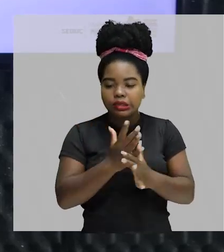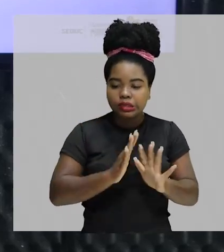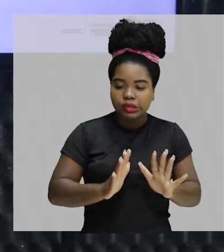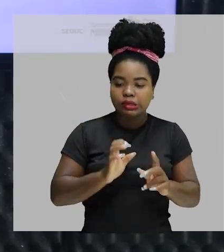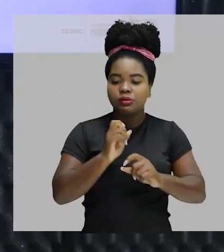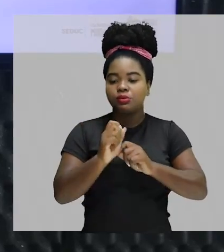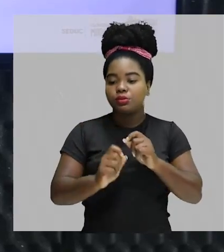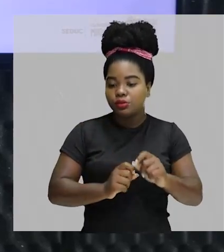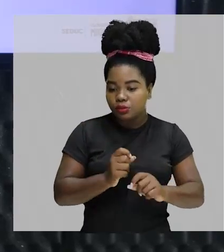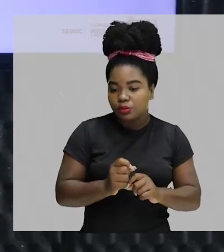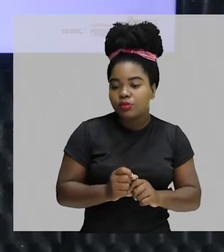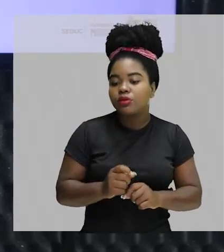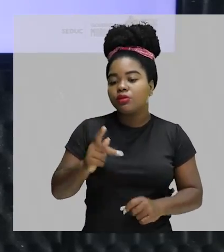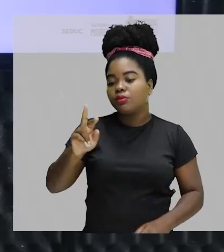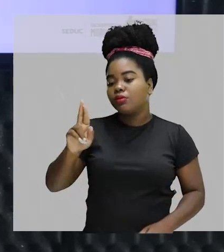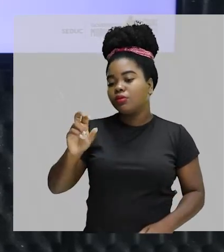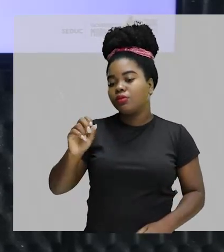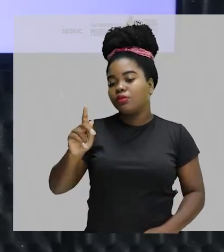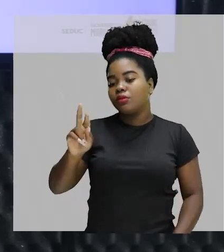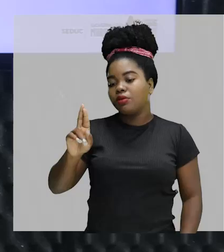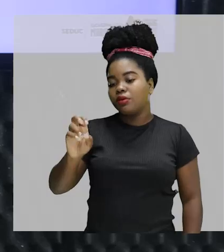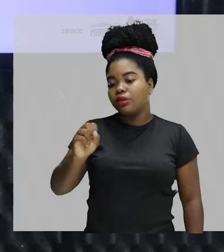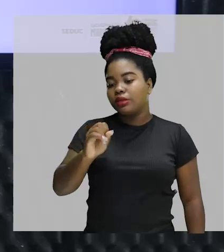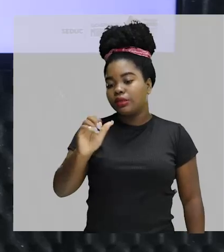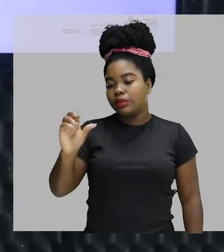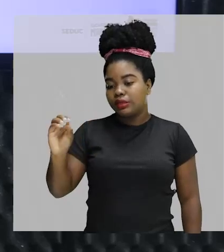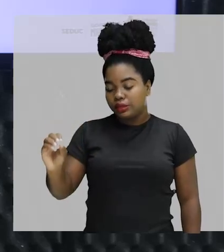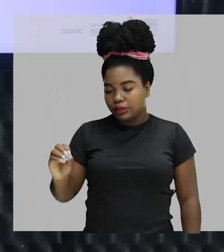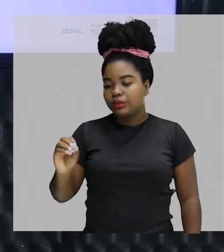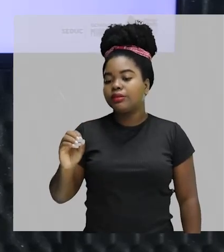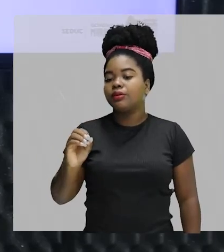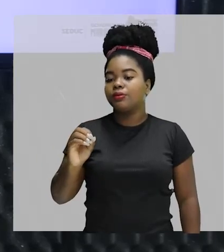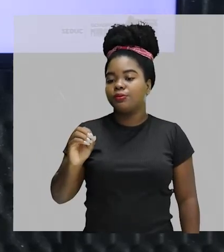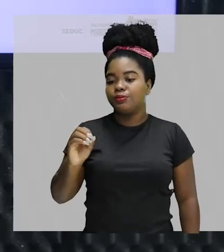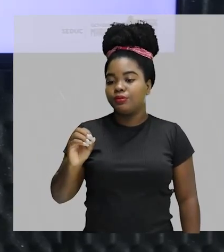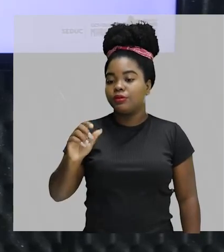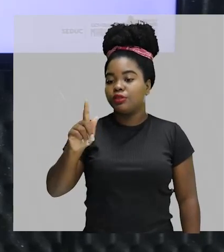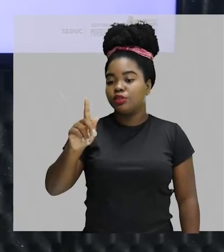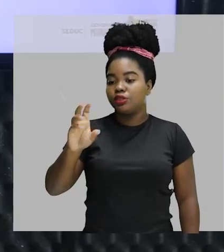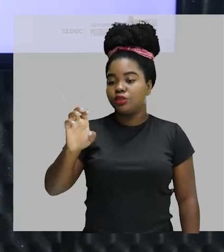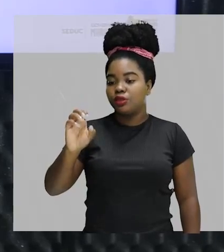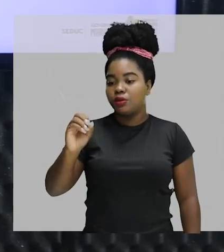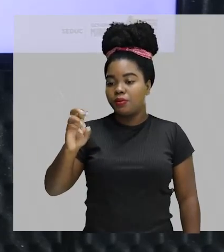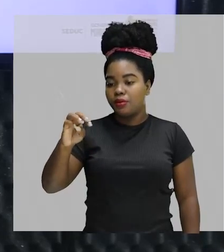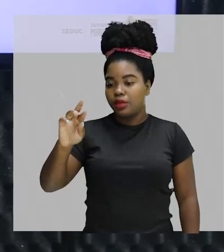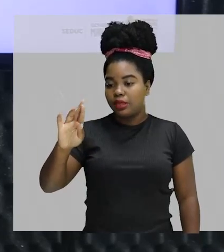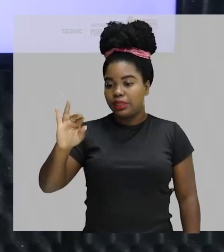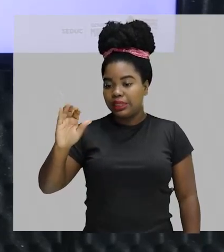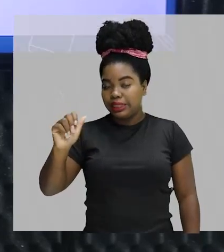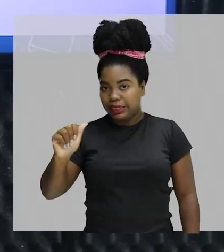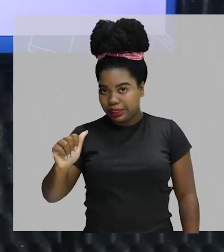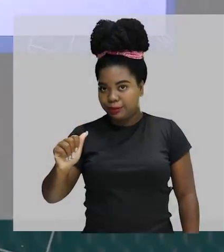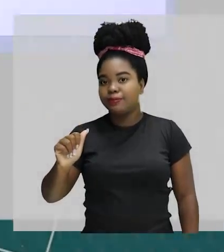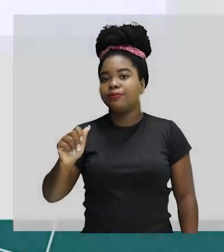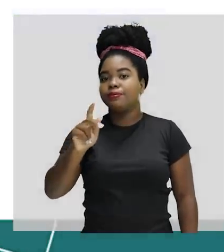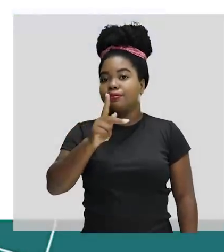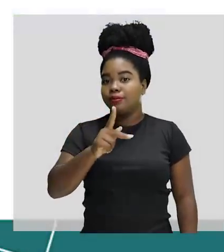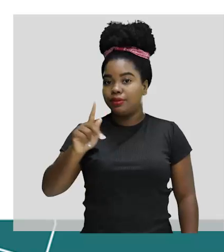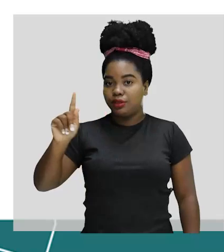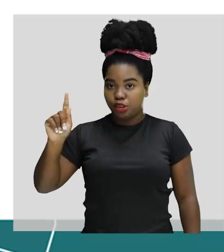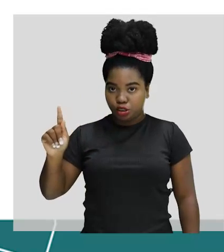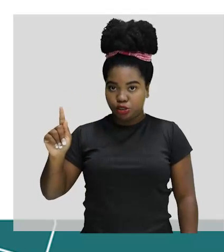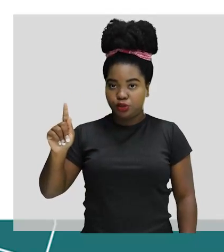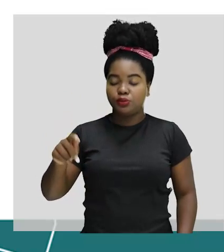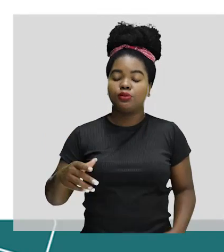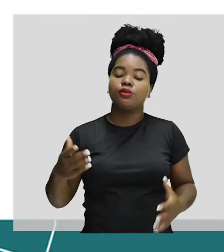as progressões. No caso, nós já estamos estudando as progressões geométricas e, para a aula de hoje, nós